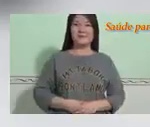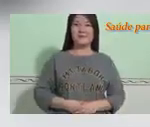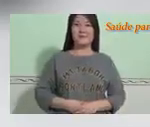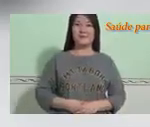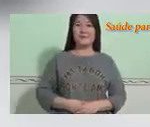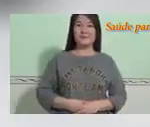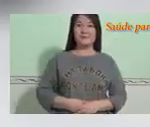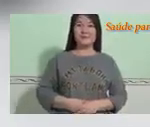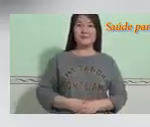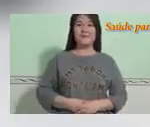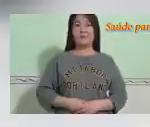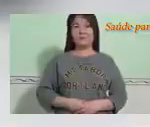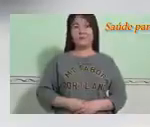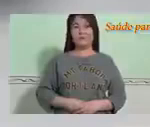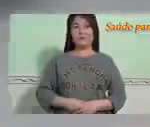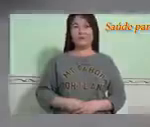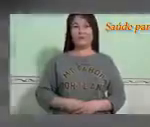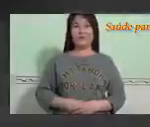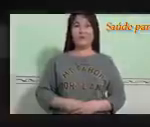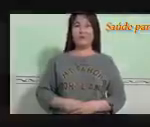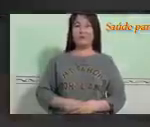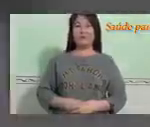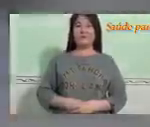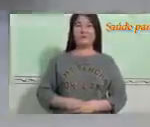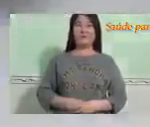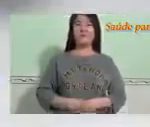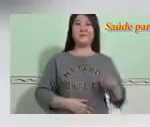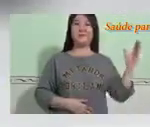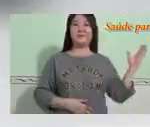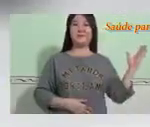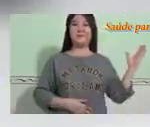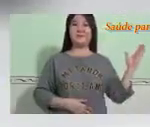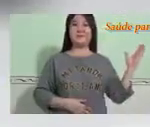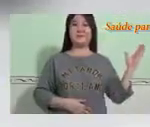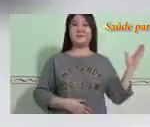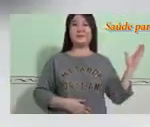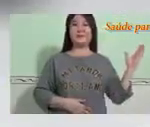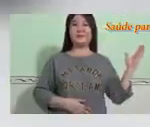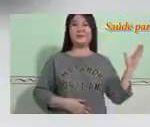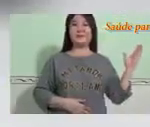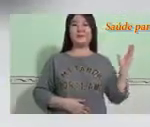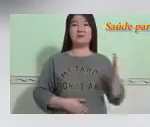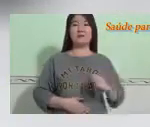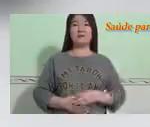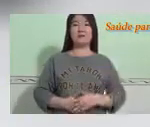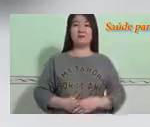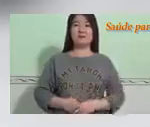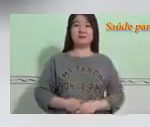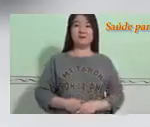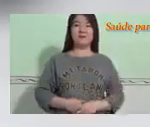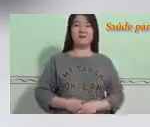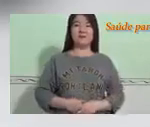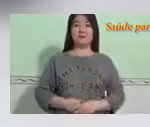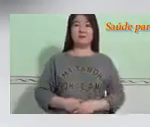Chá de erva de São João possui propriedades relaxantes, diminuindo assim as dores da fibromialgia, sendo por